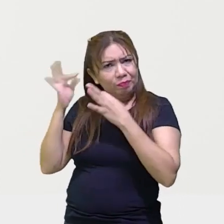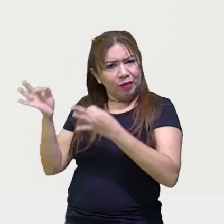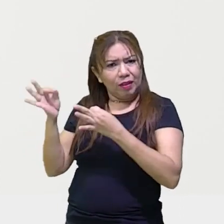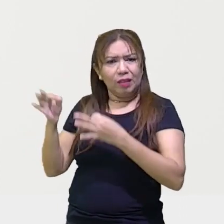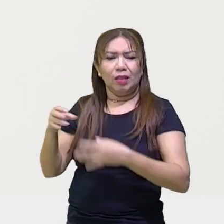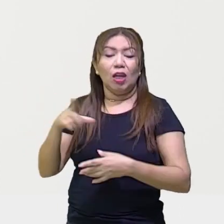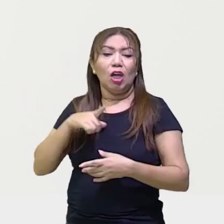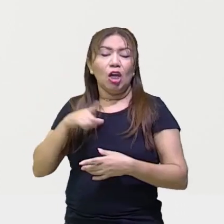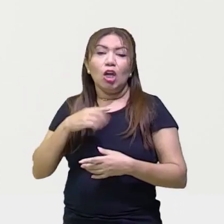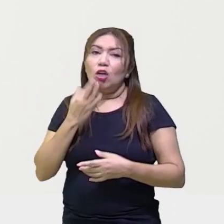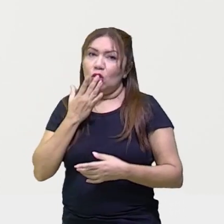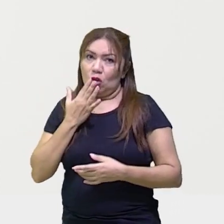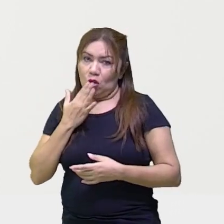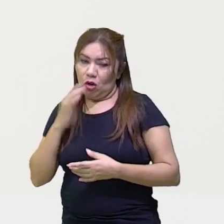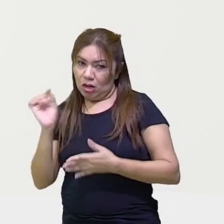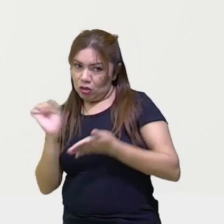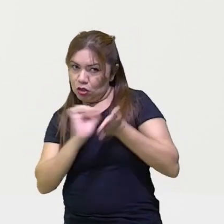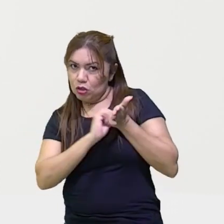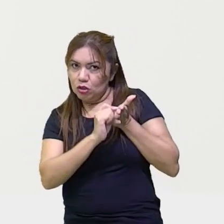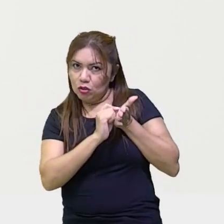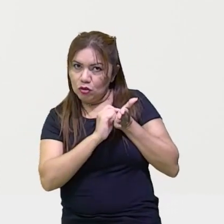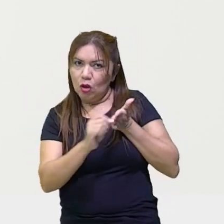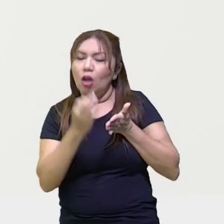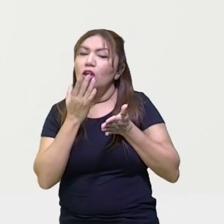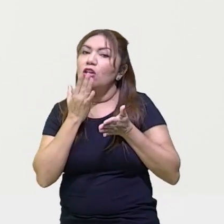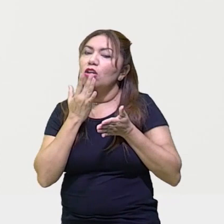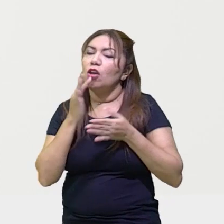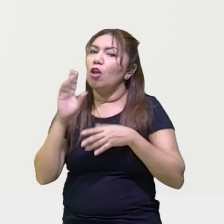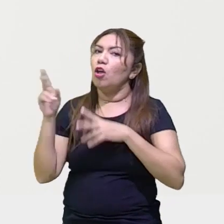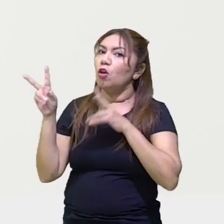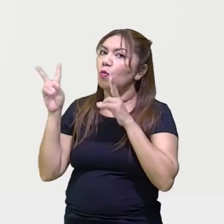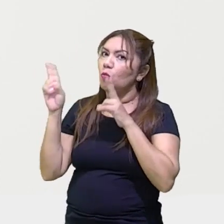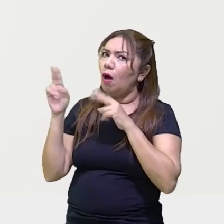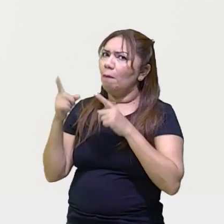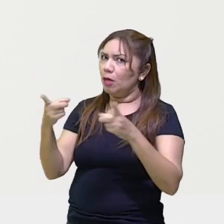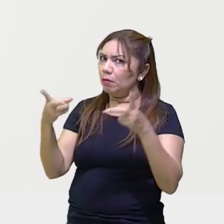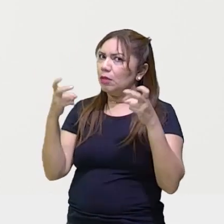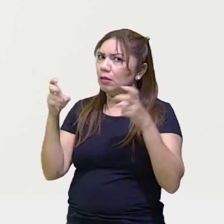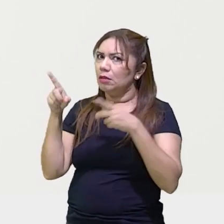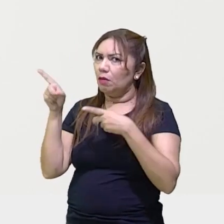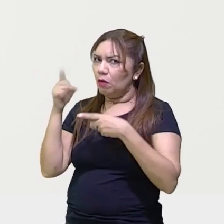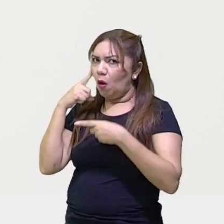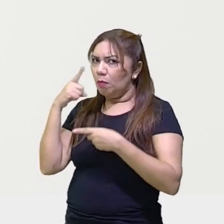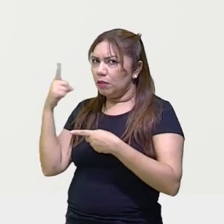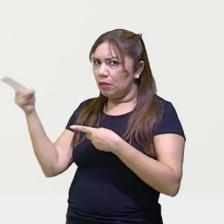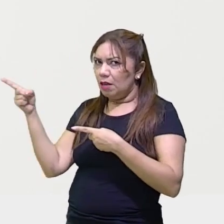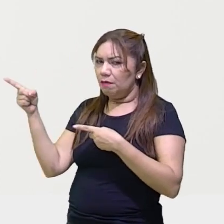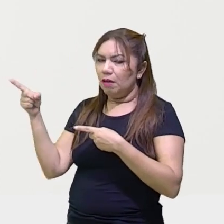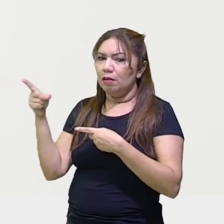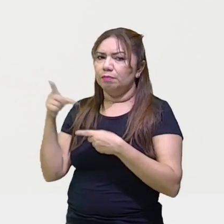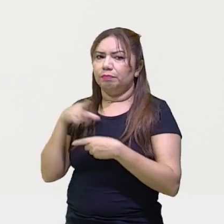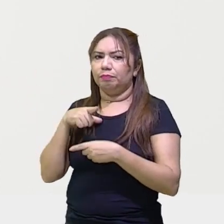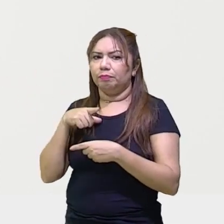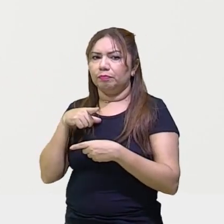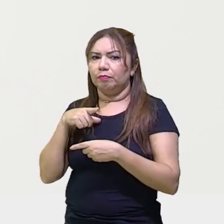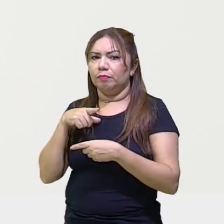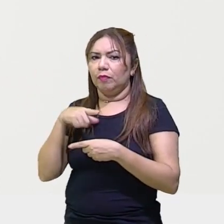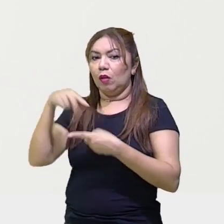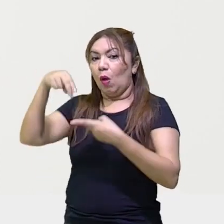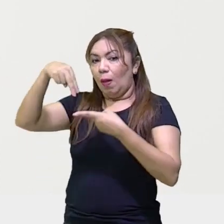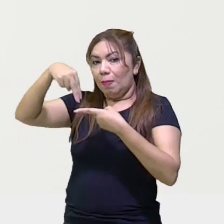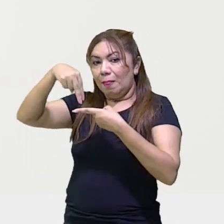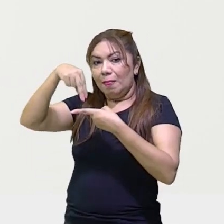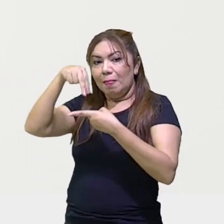cores iguais, para que vocês se atentem, é para chamar a atenção de vocês, ó. Ok? Olha só as cores. Na. Eu